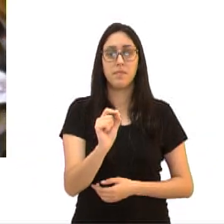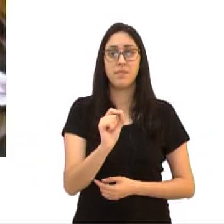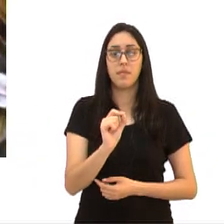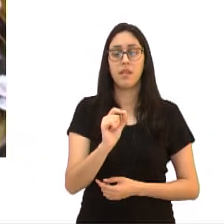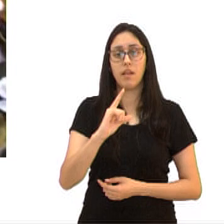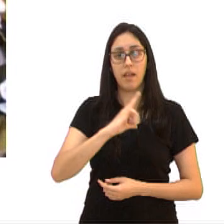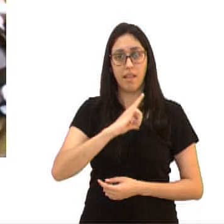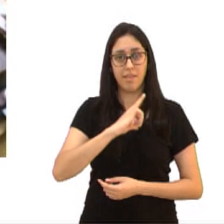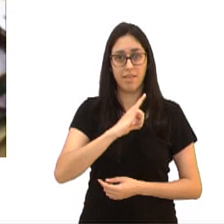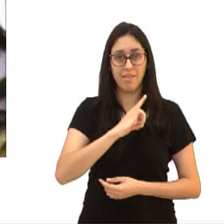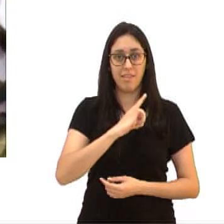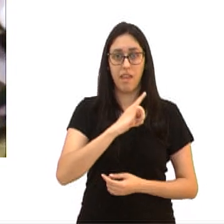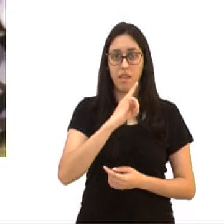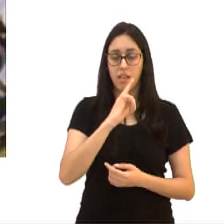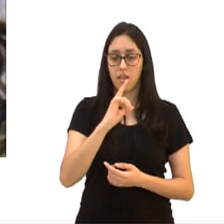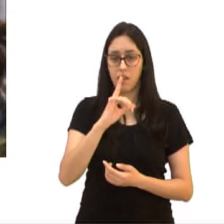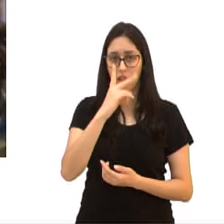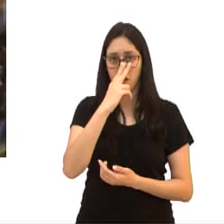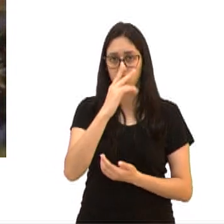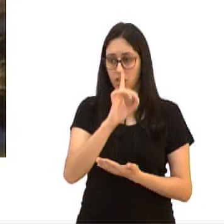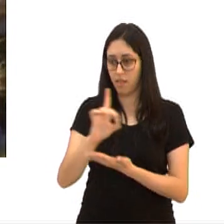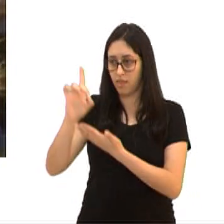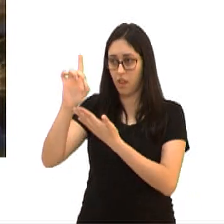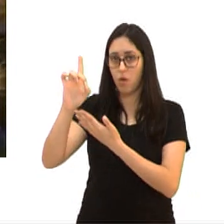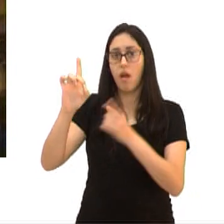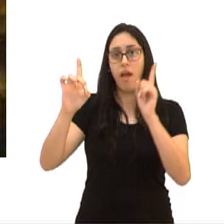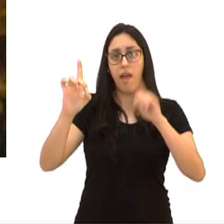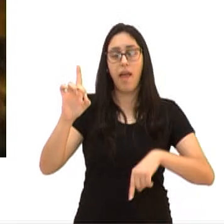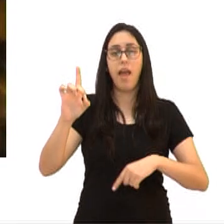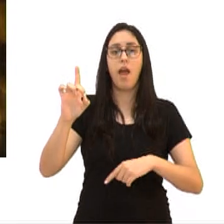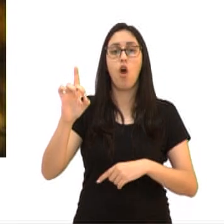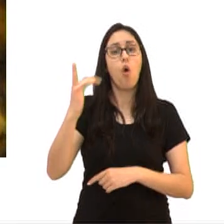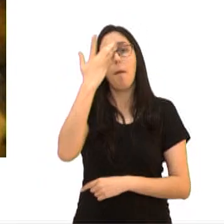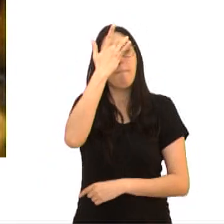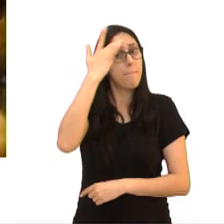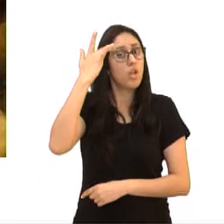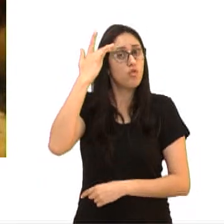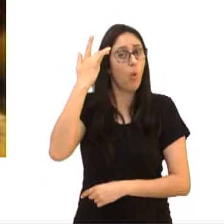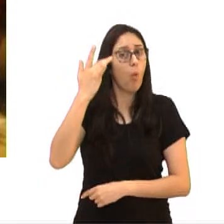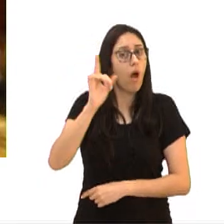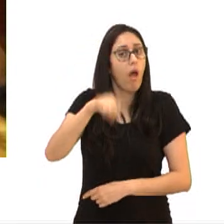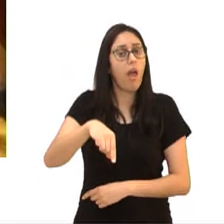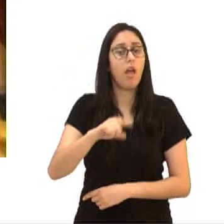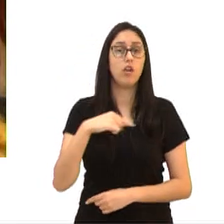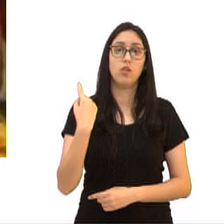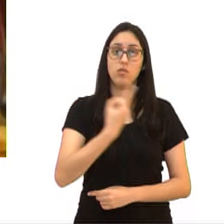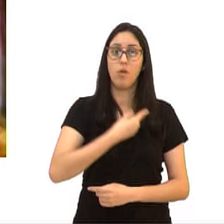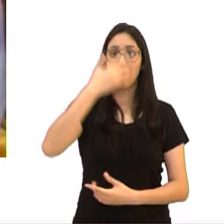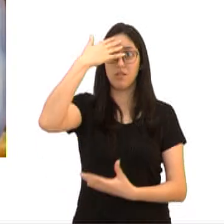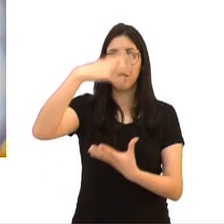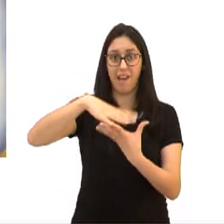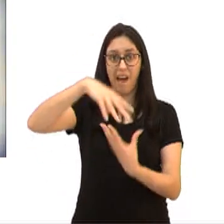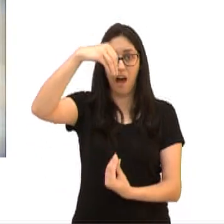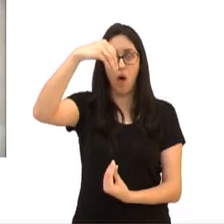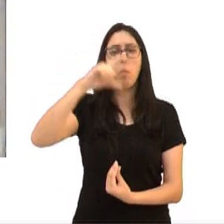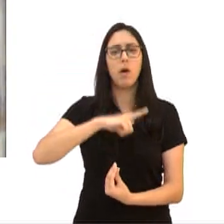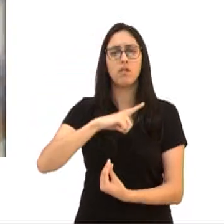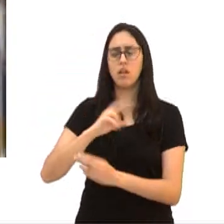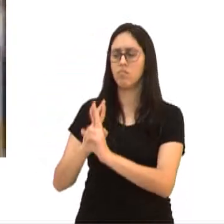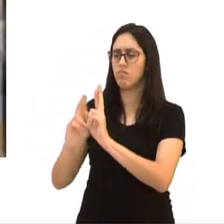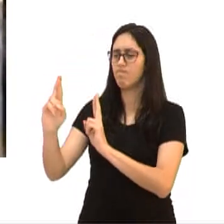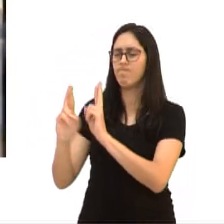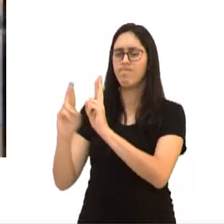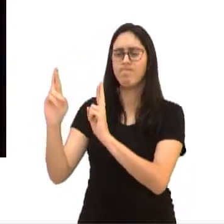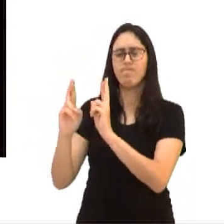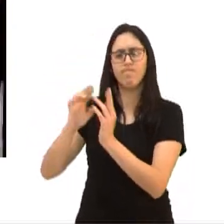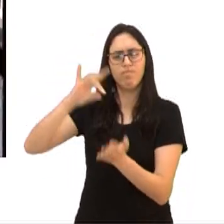Deus, além de ser uma energia, é uma pessoa. E nós, como almas espirituais, temos um relacionamento íntimo com Ele.